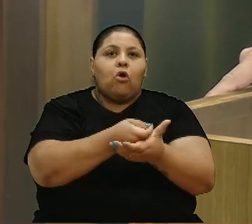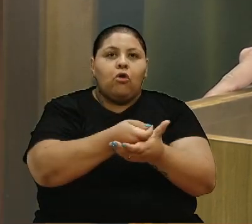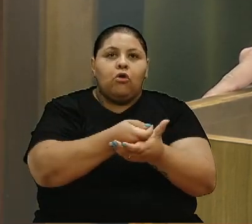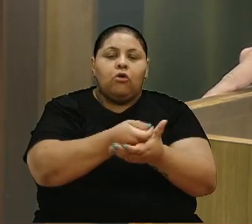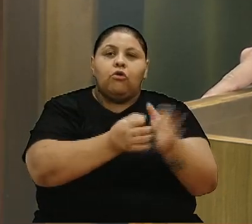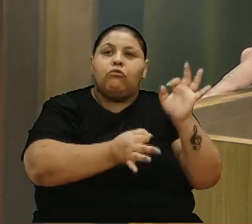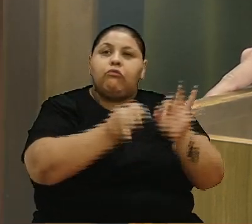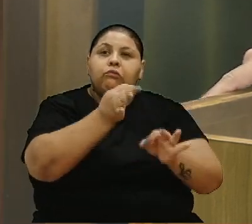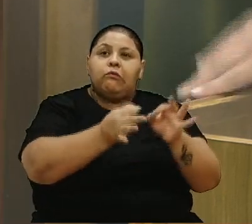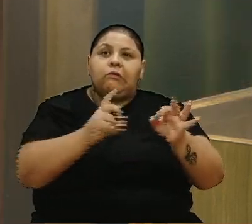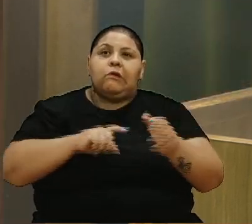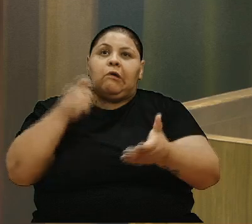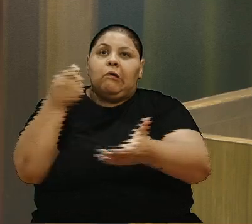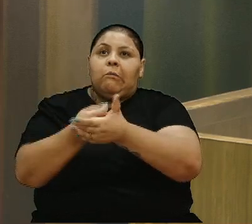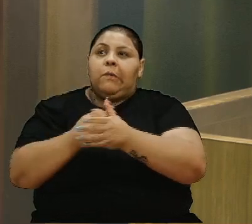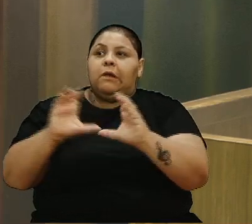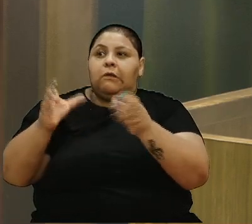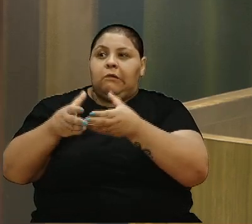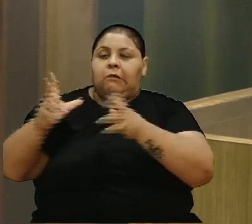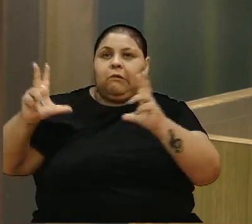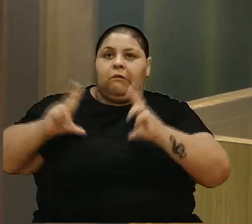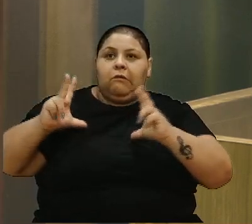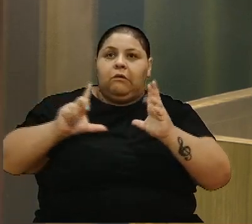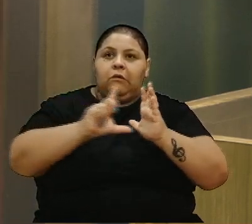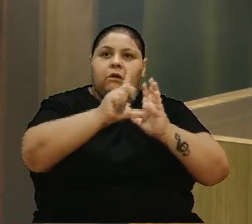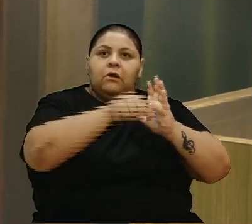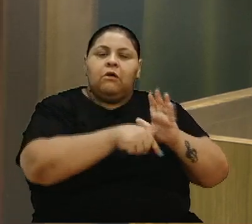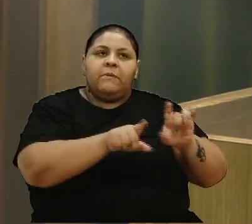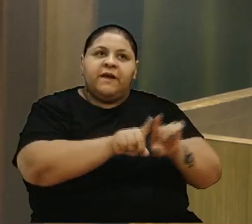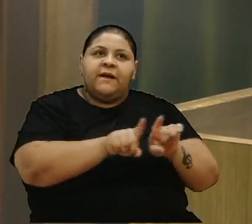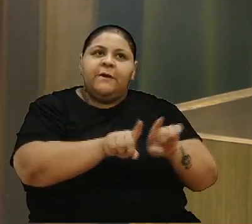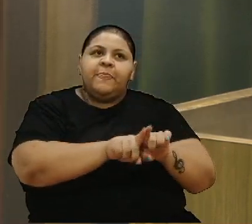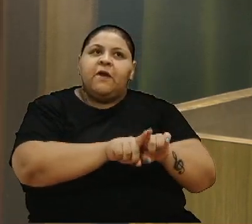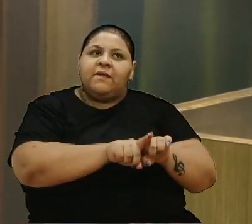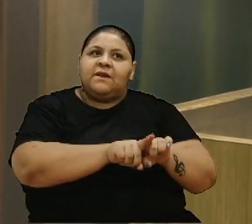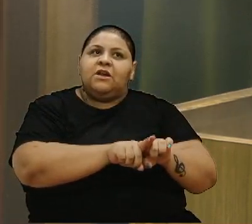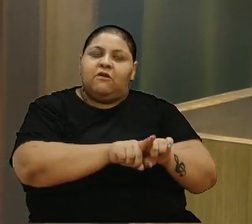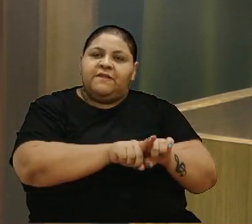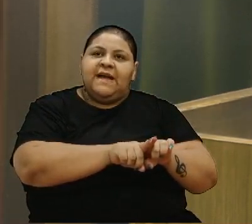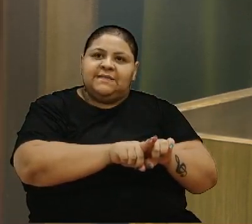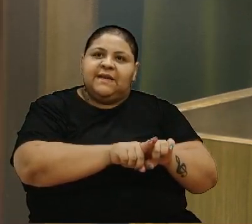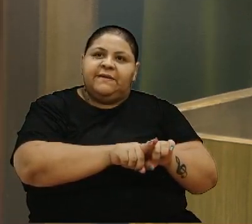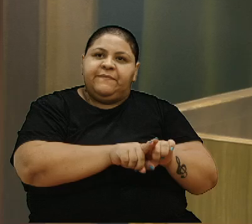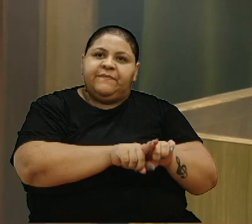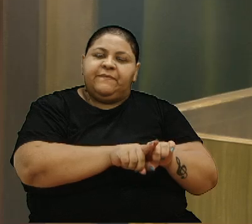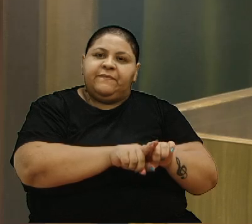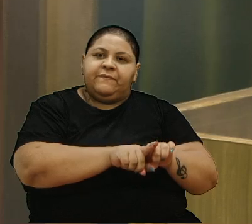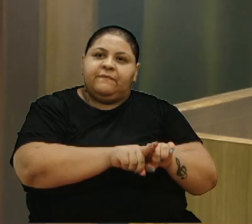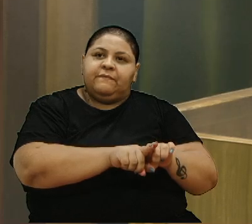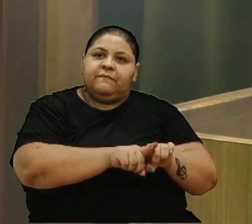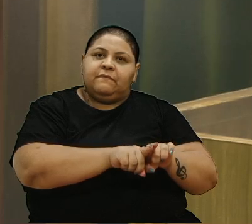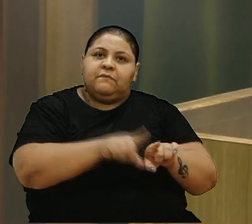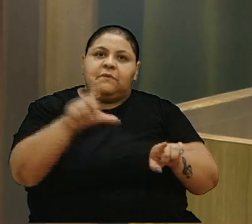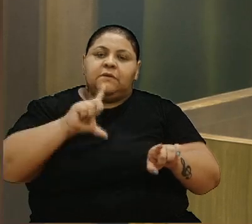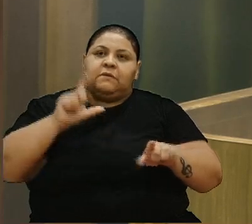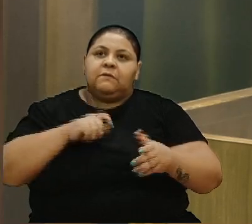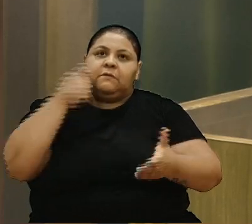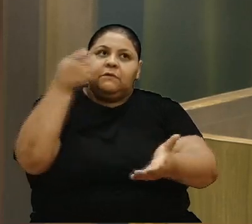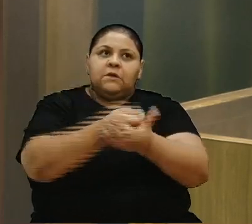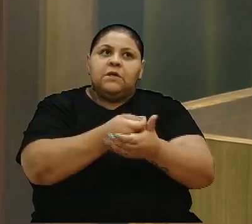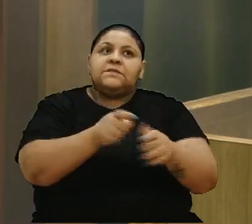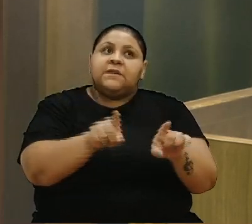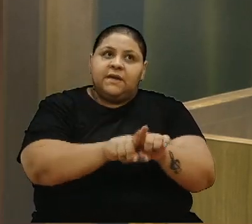comprar da rede privada. Daqui a pouco, o que vai começar a acontecer no município de Caxias é ter que comprar a